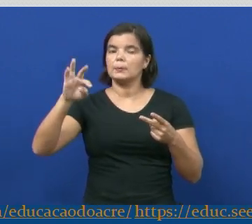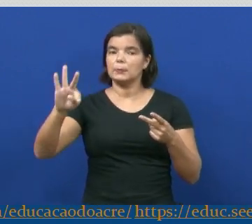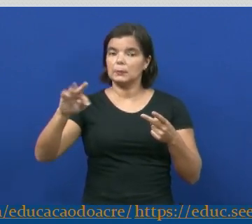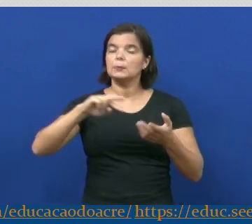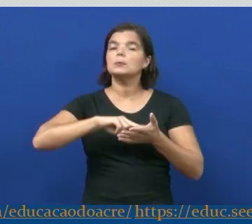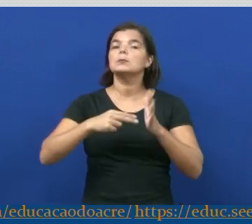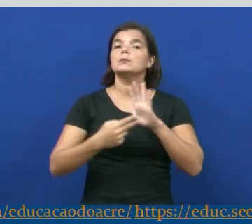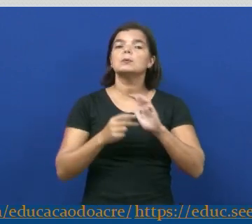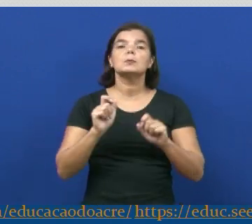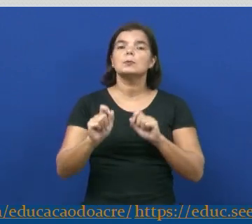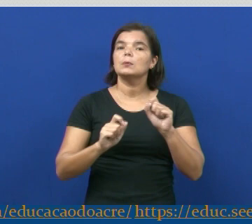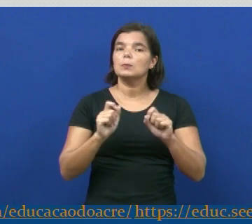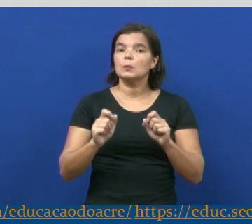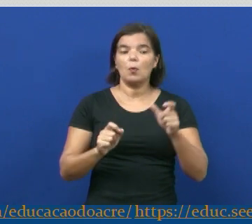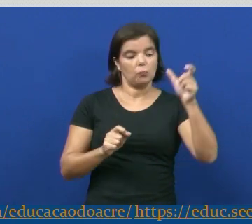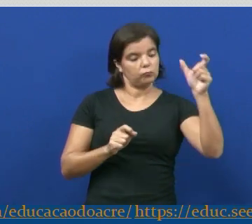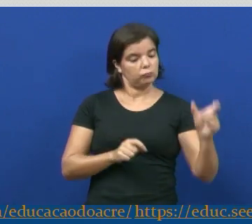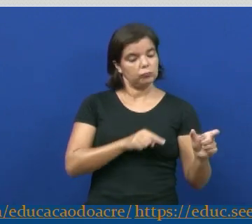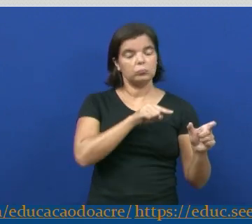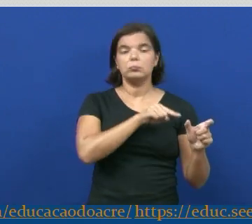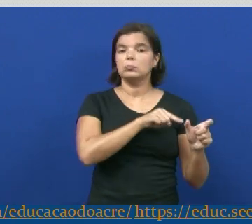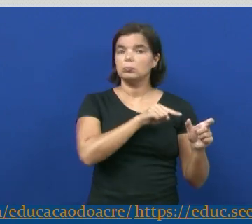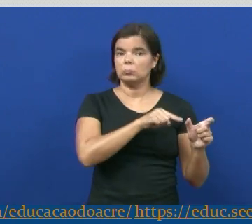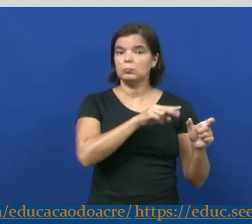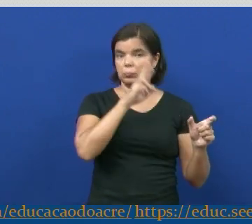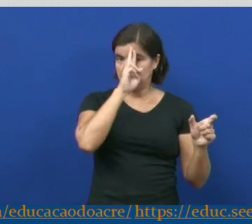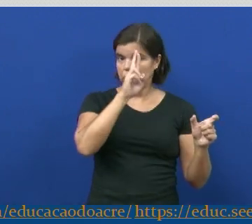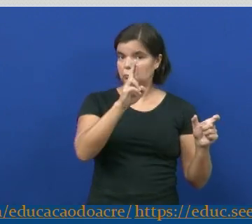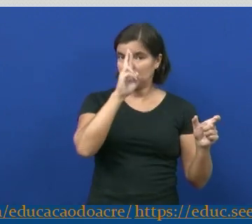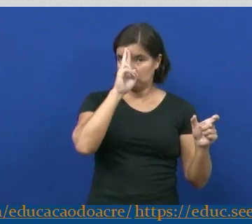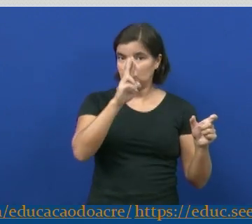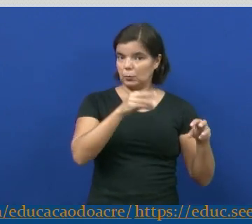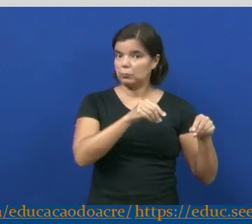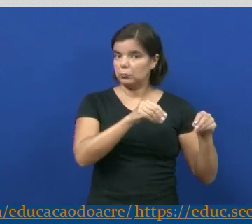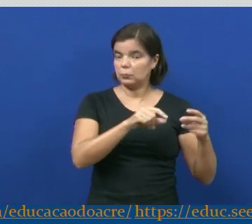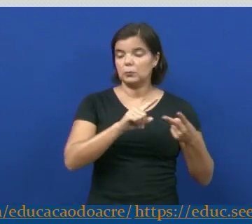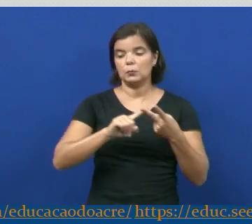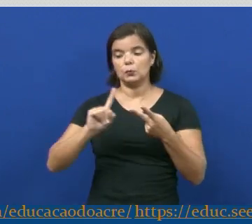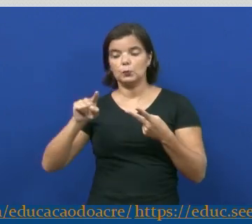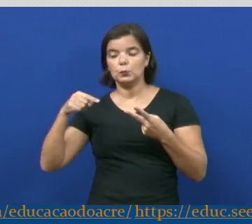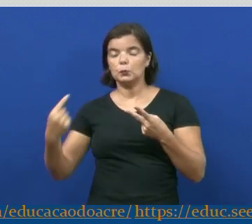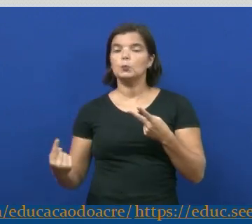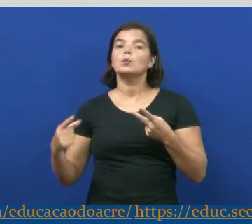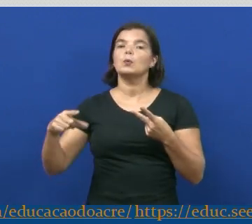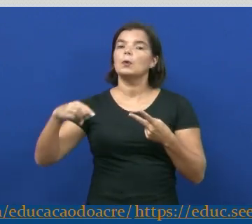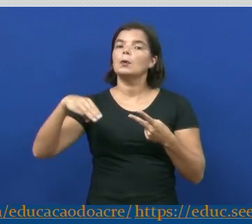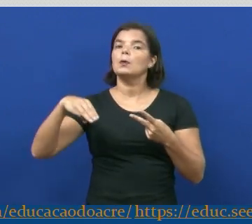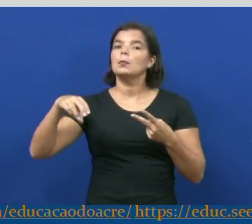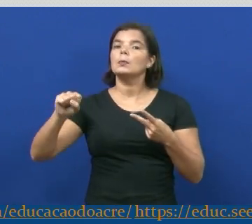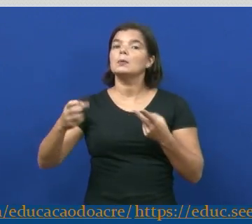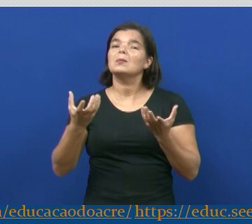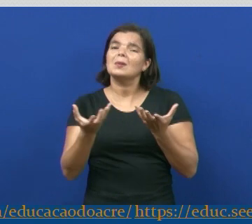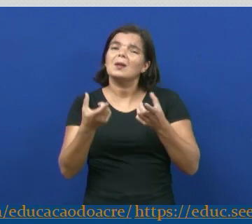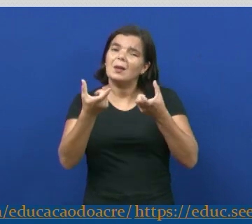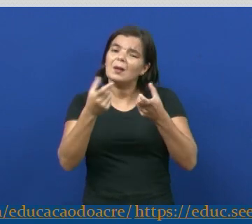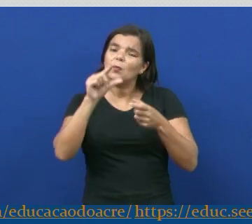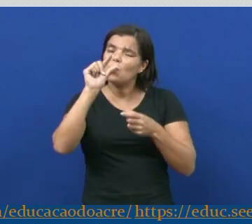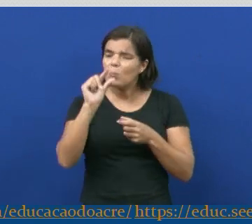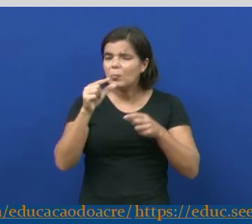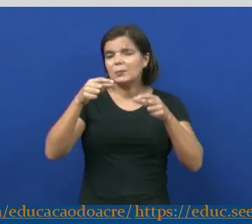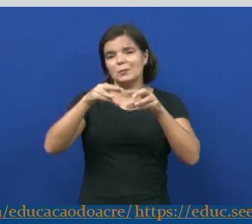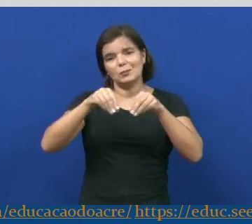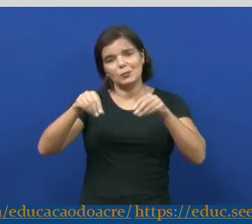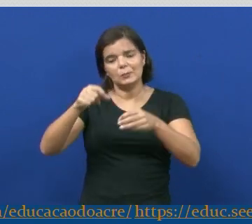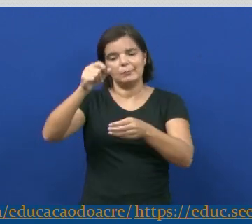Ou seja, né, de um lado nós temos o detentor, né, de terra e do outro nós temos o MST querendo um pedaço de terra para